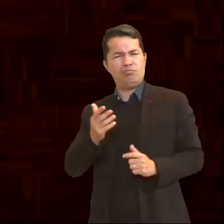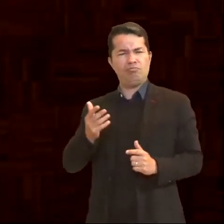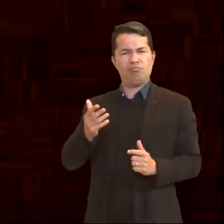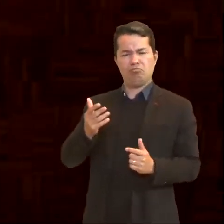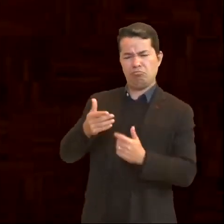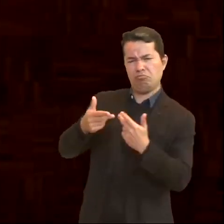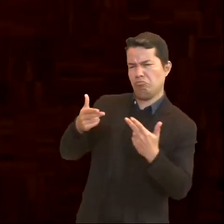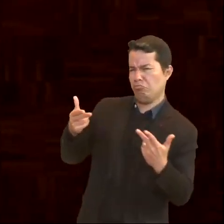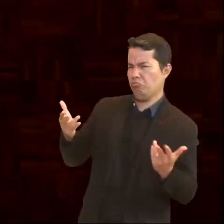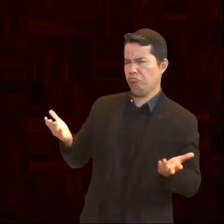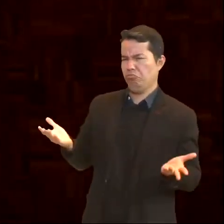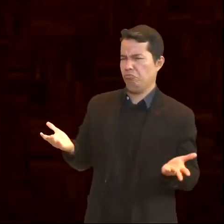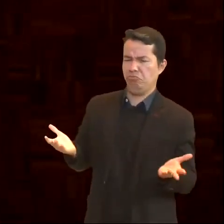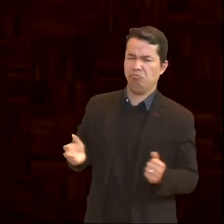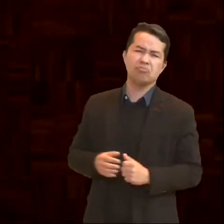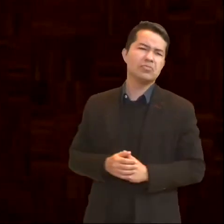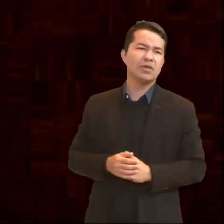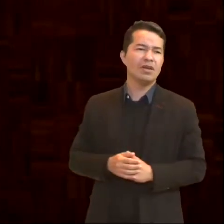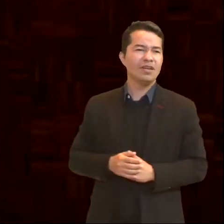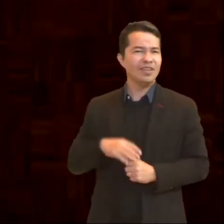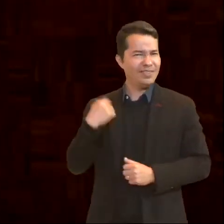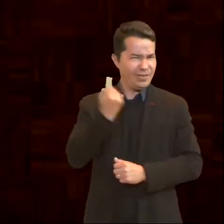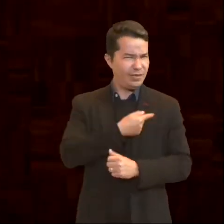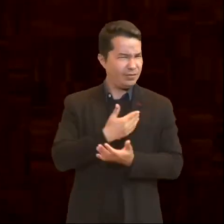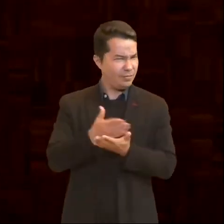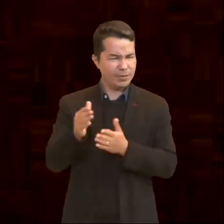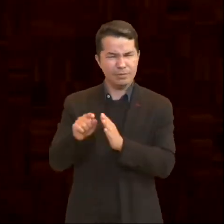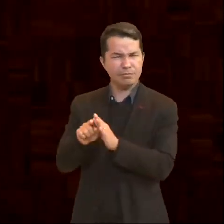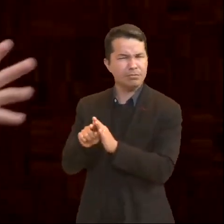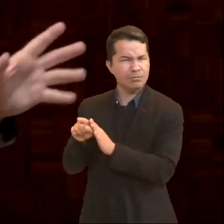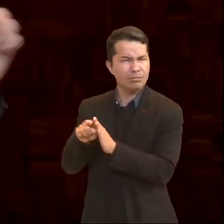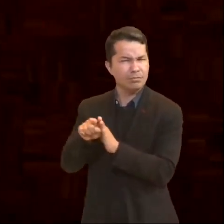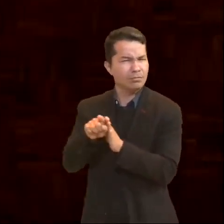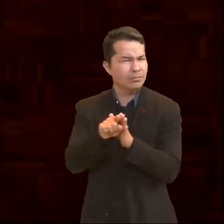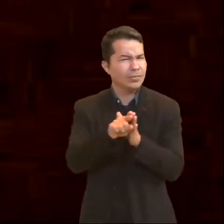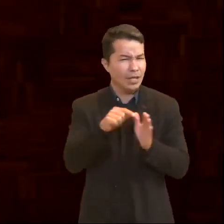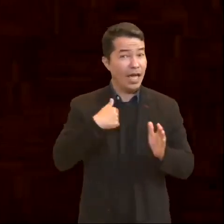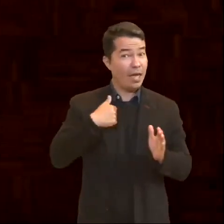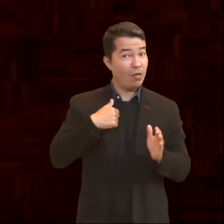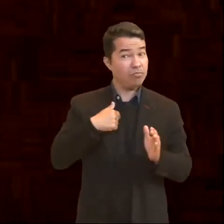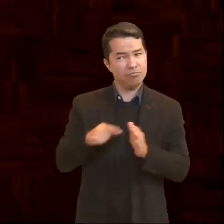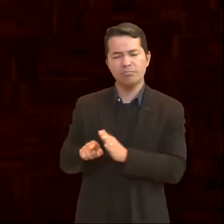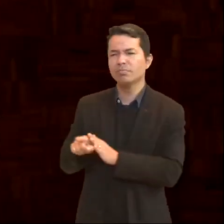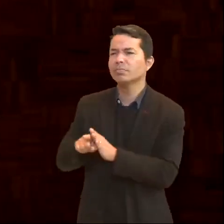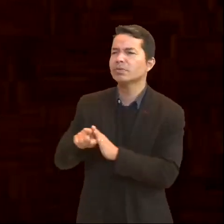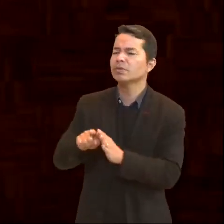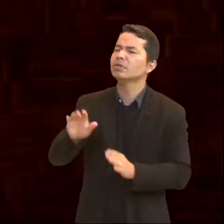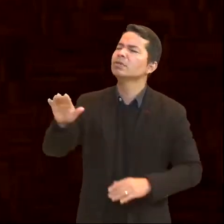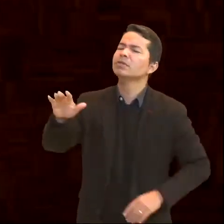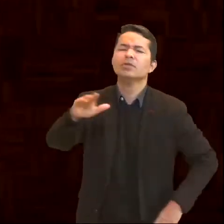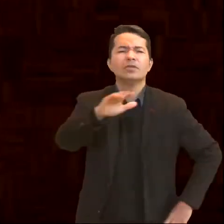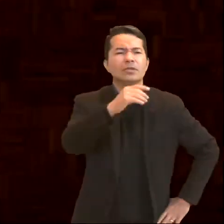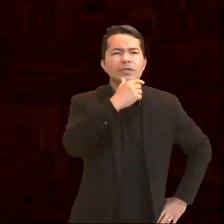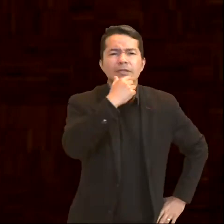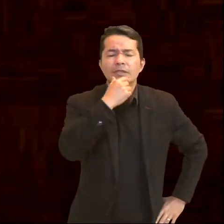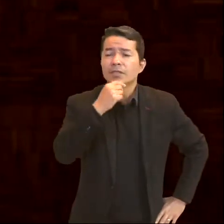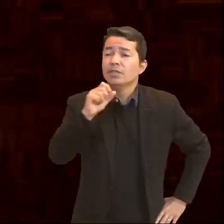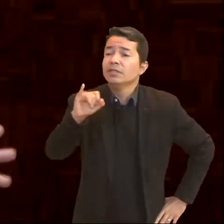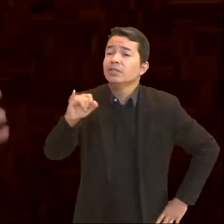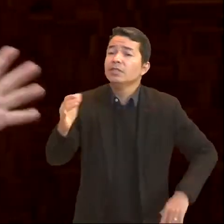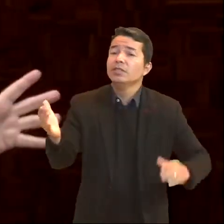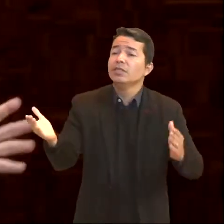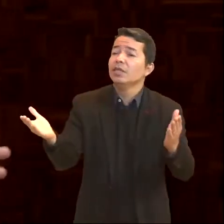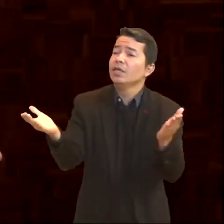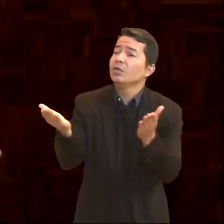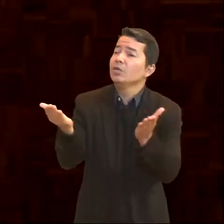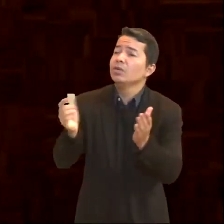diante. E aí a gente começou a fazer essa avaliação de valores. Eu disse assim: olha, se a gente agora tiver uma igreja, né,